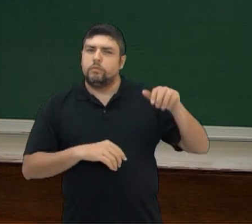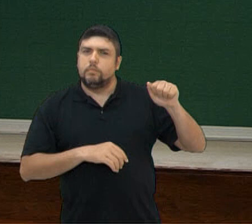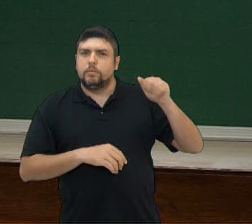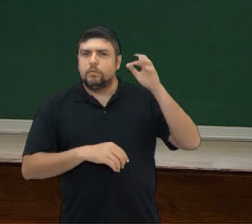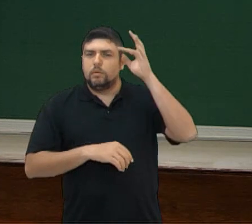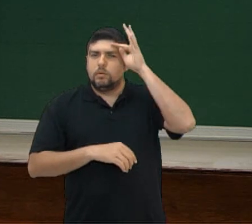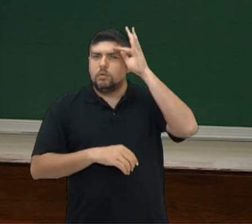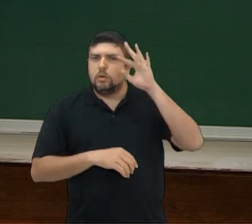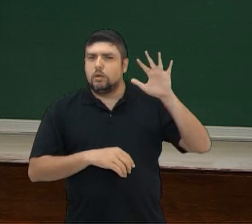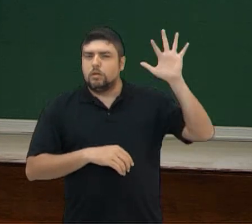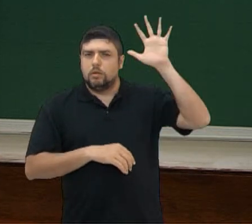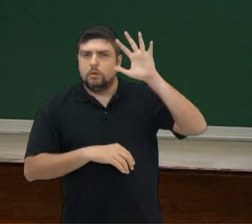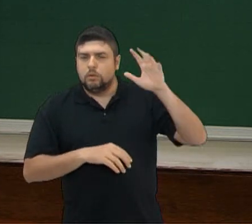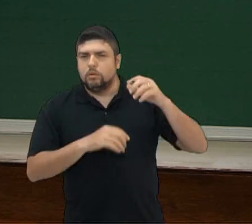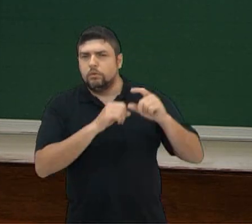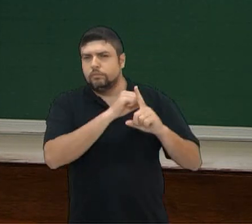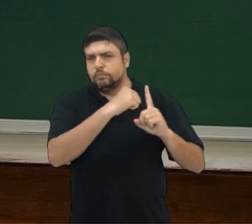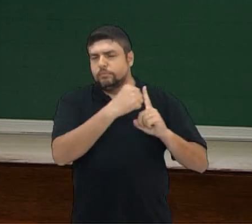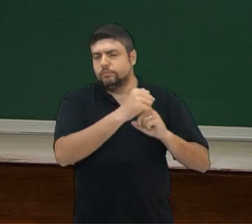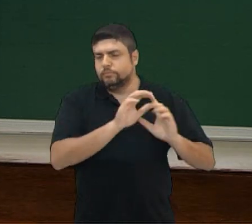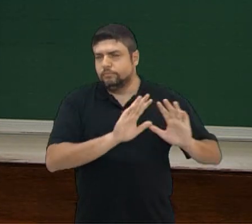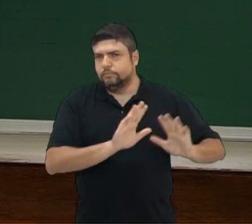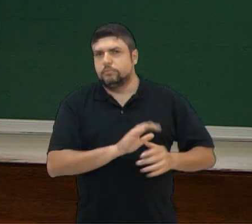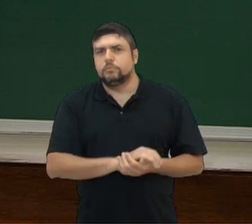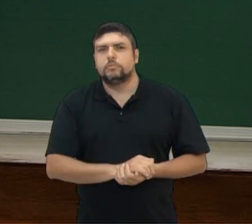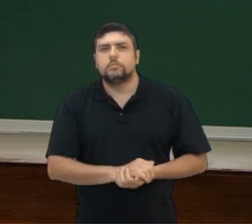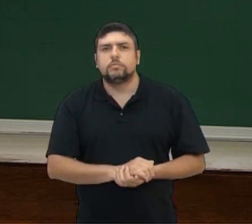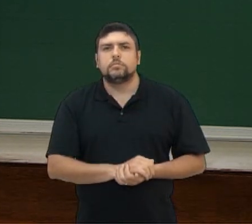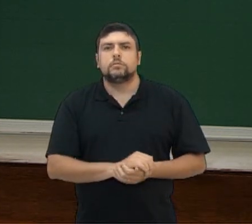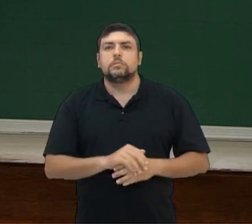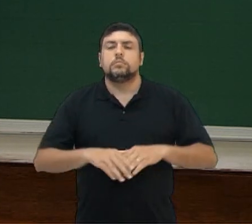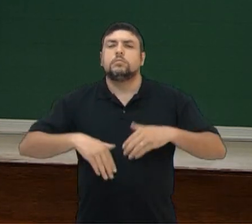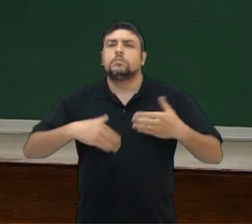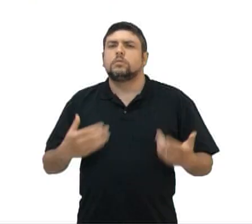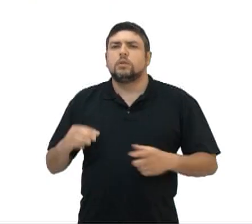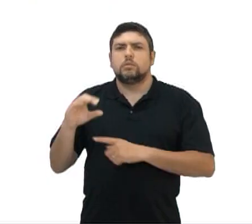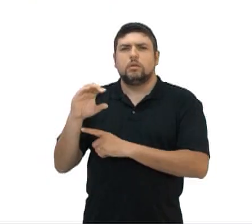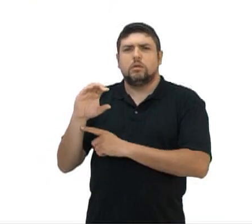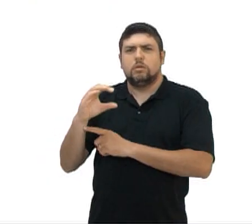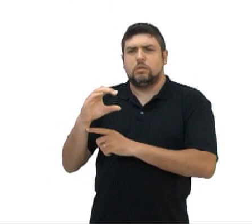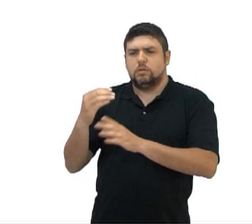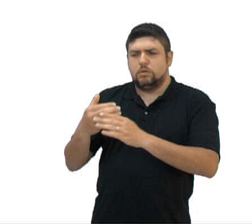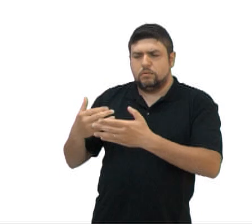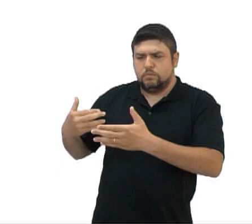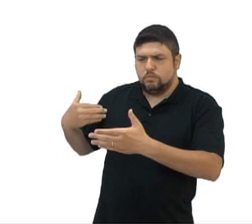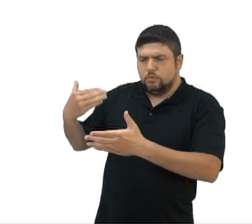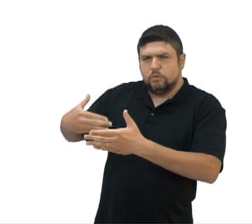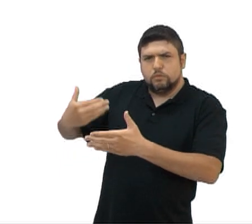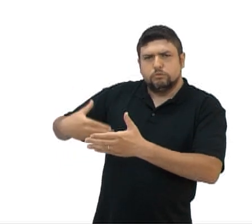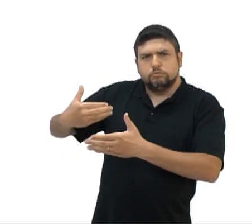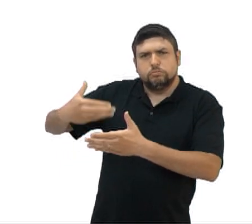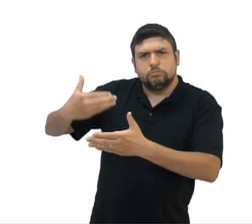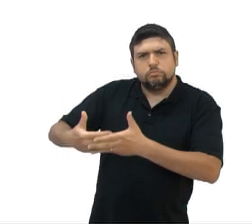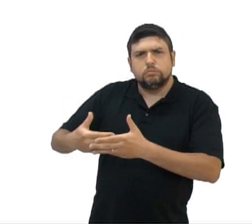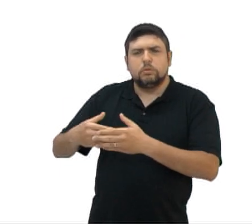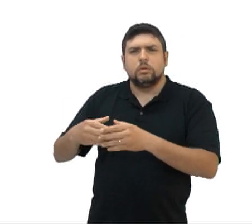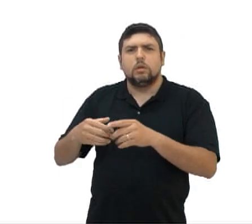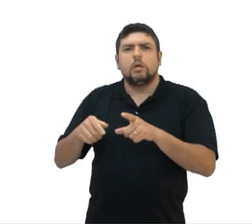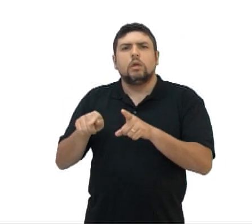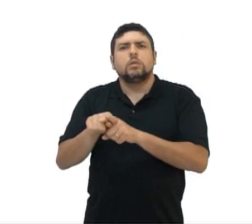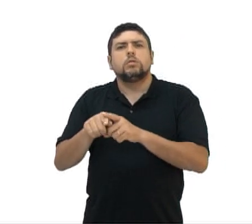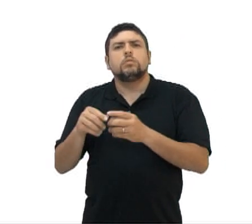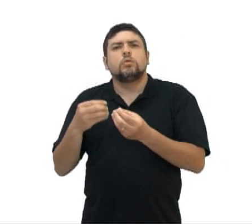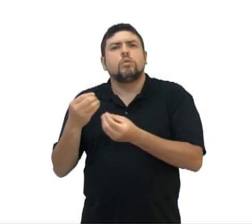não é. Continuando aqui. Então, o que se entendia como ciência até aquele momento e quais foram os elementos